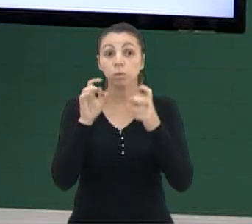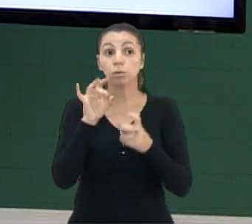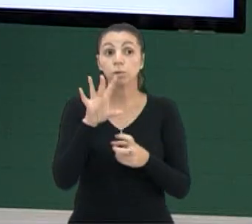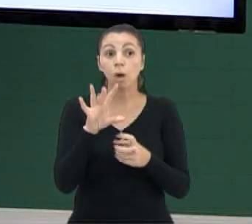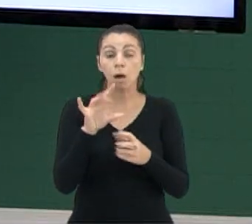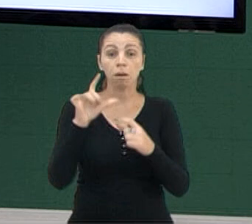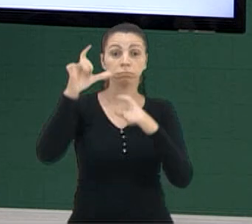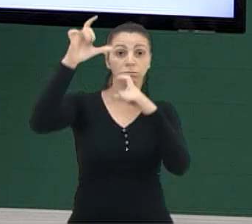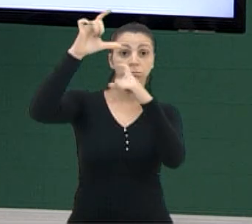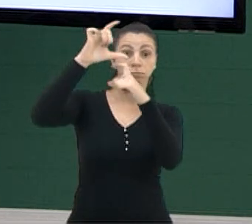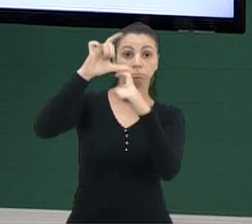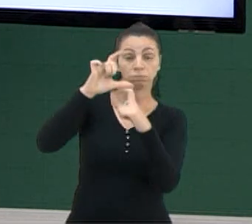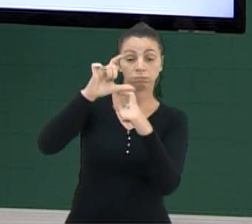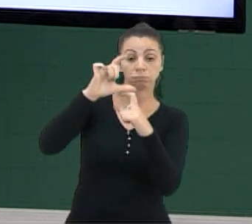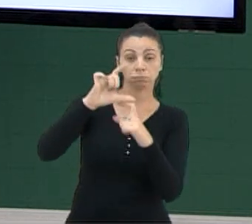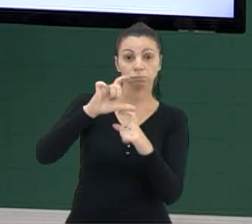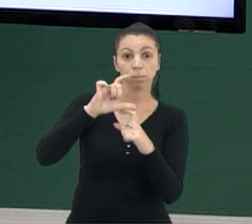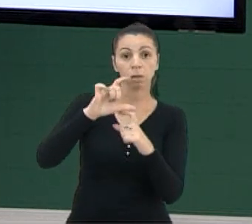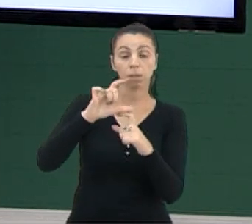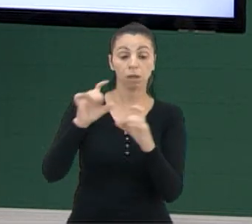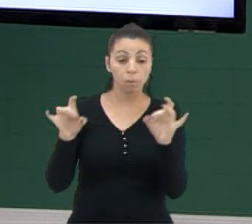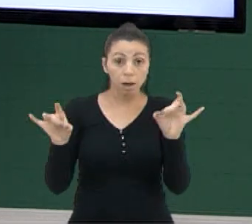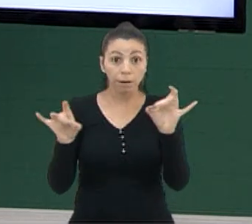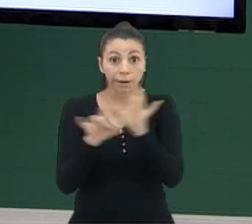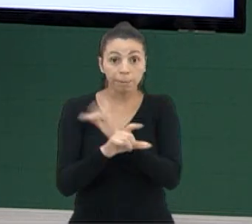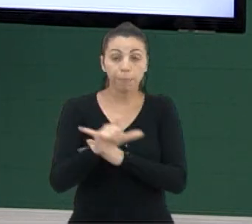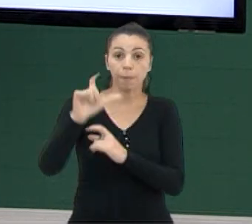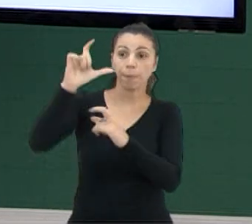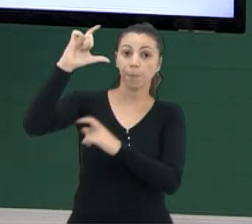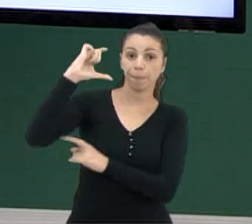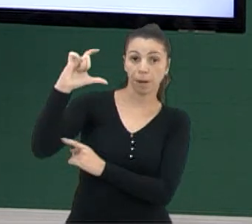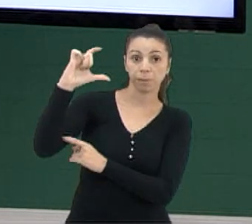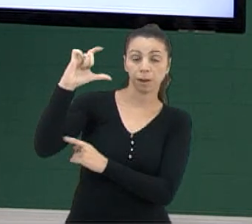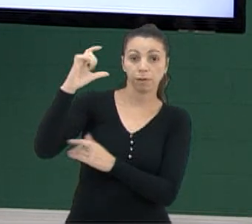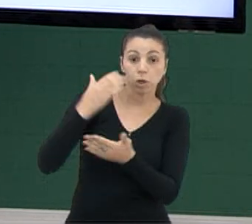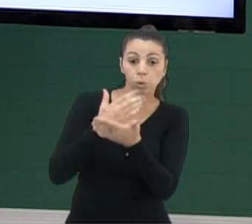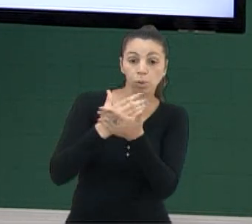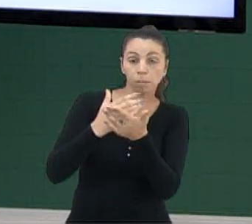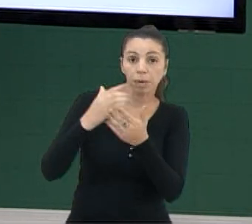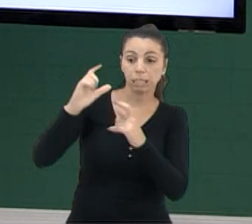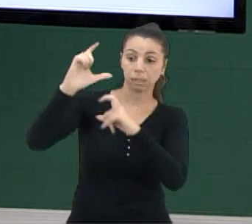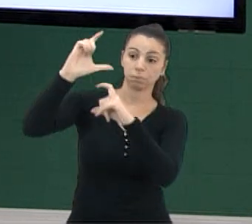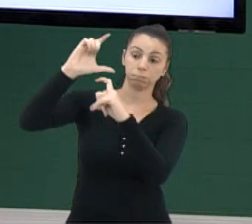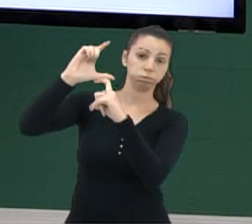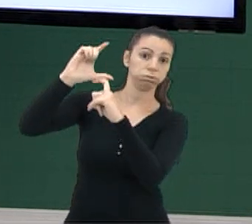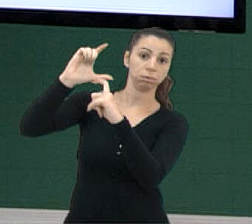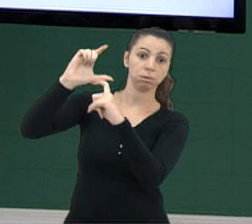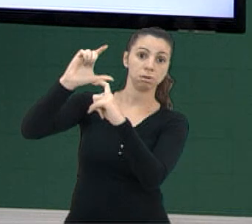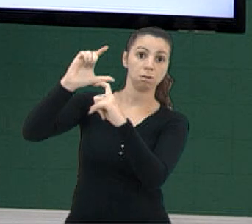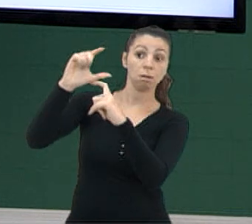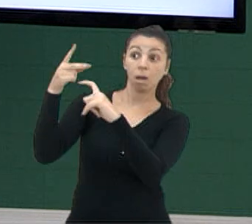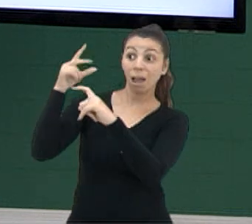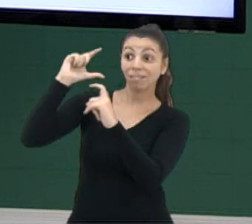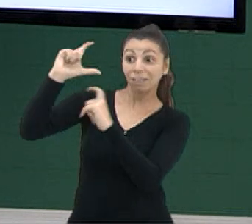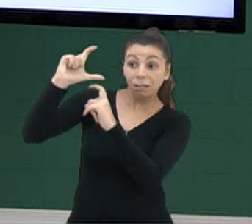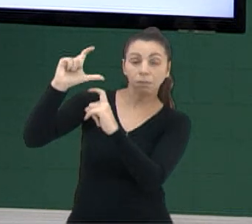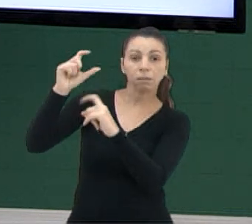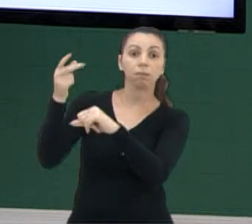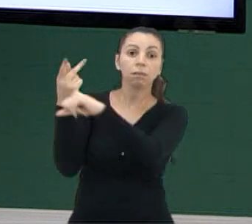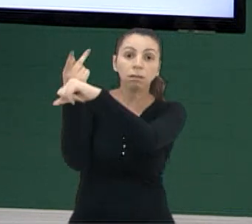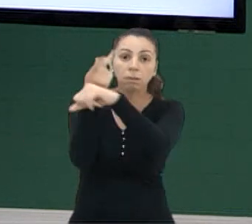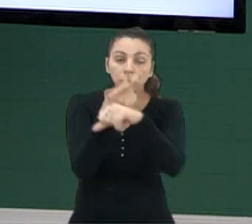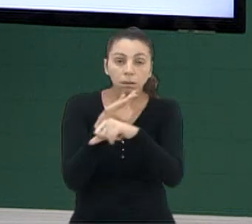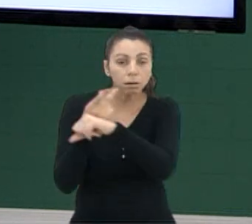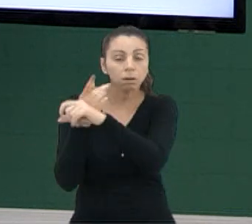entre parágrafos. Então, assim, quando termina um parágrafo e começa o outro, é ali que eu quero que vocês